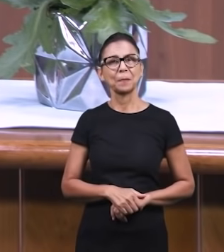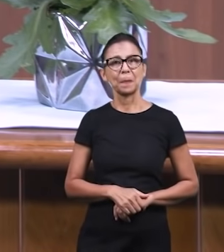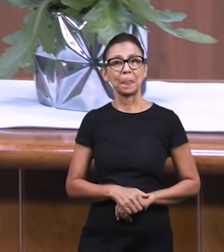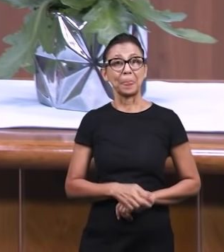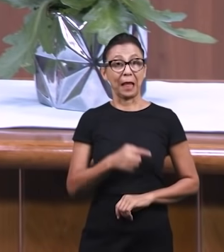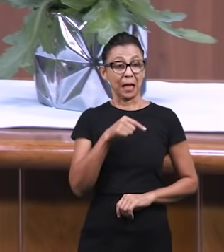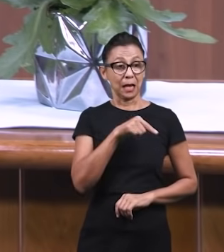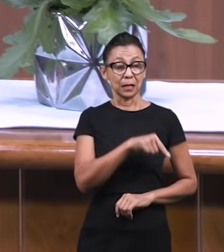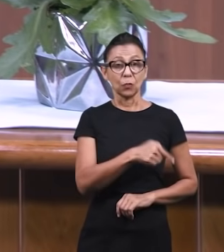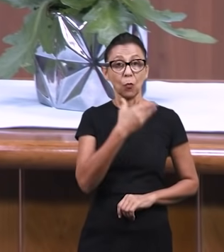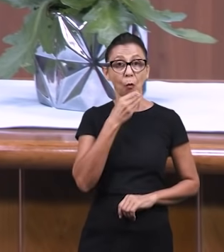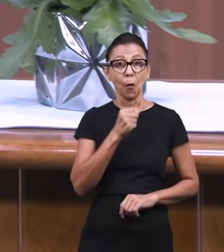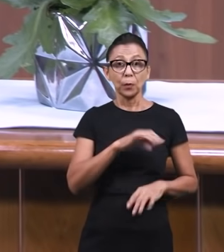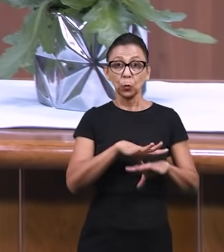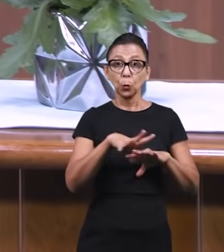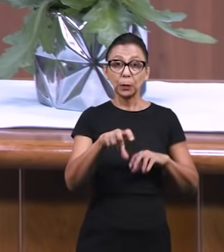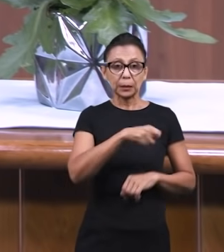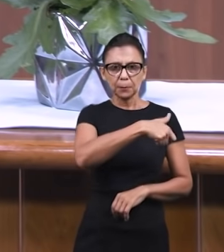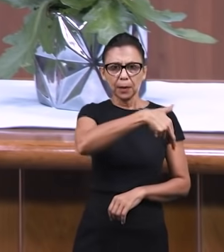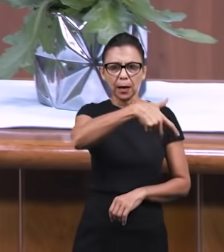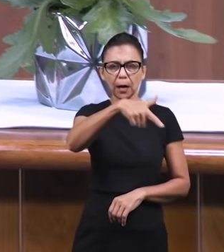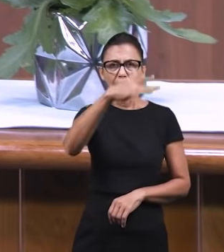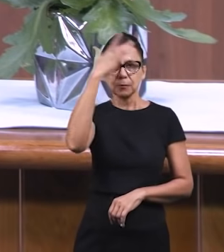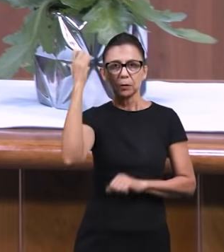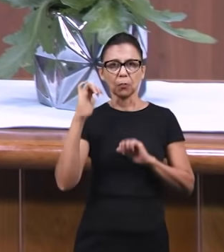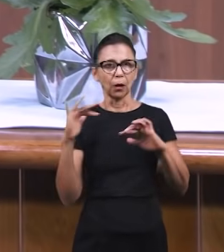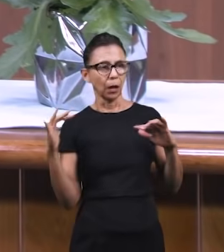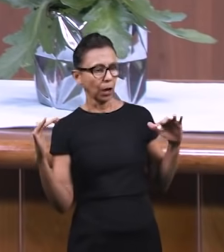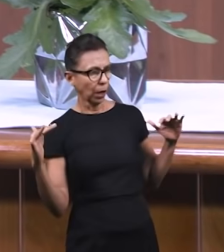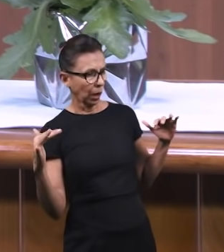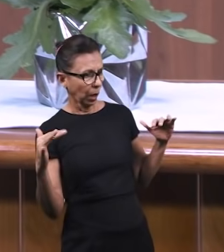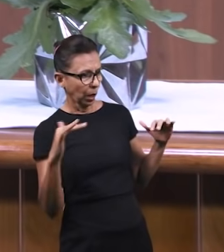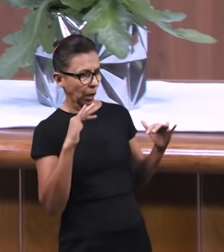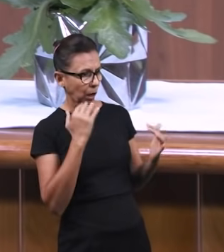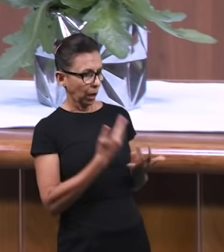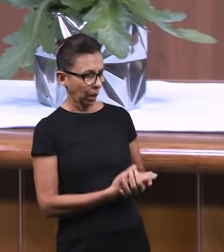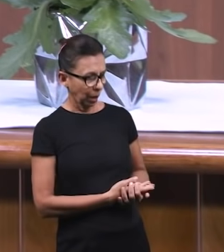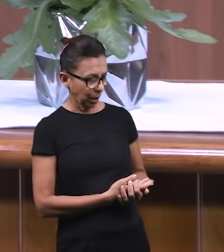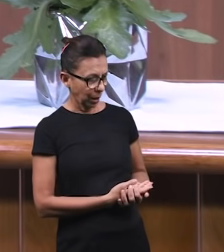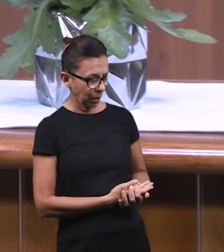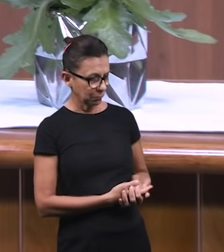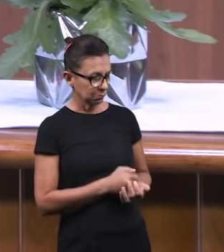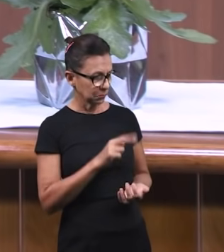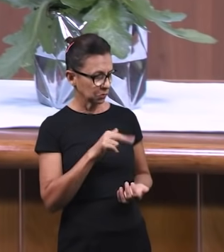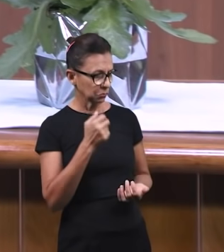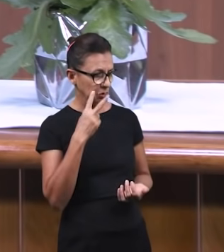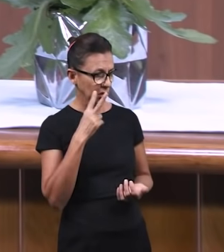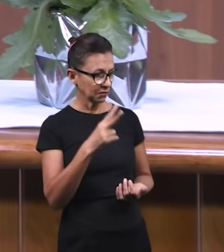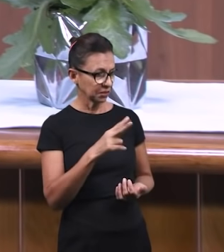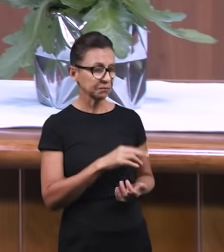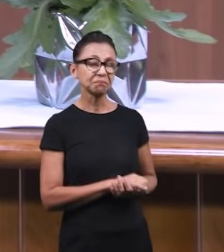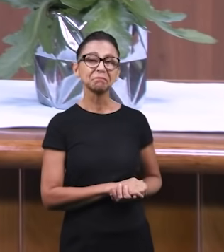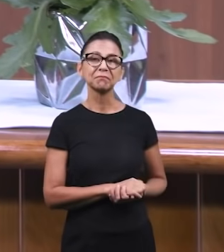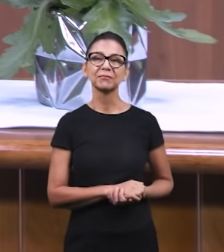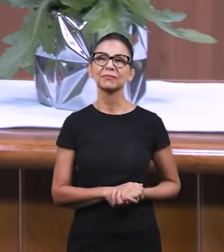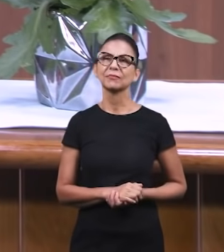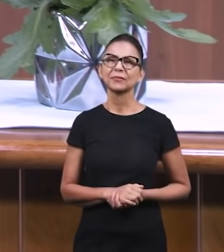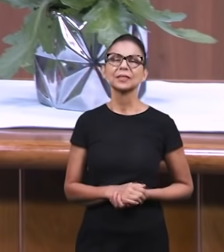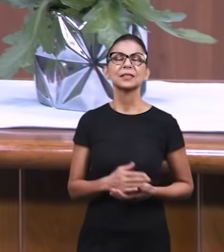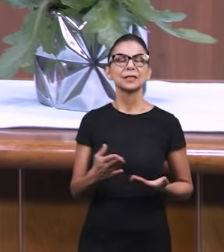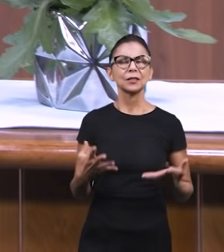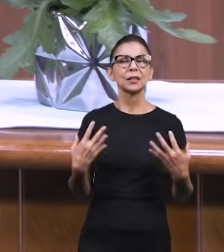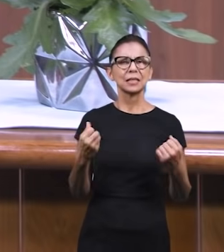diz assim, que coisa maravilhosa. Nós nunca tal vimos. Deixe Jesus operar na sua vida, porque operando